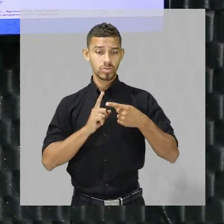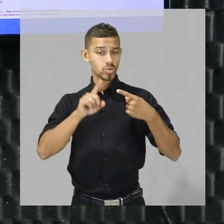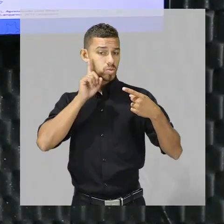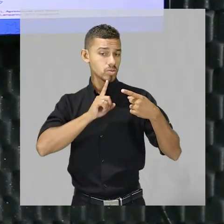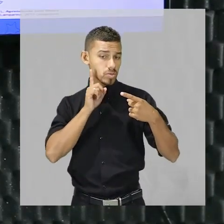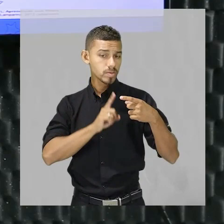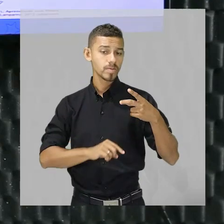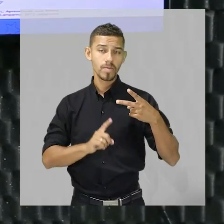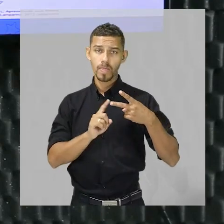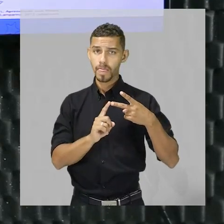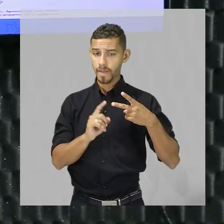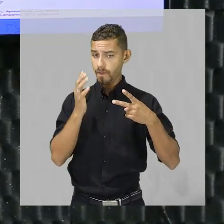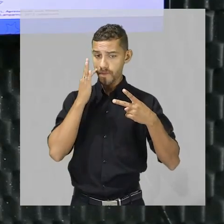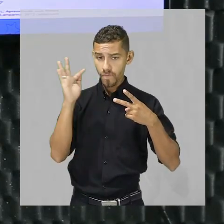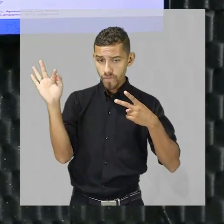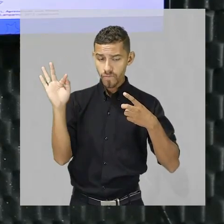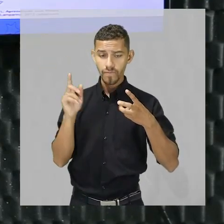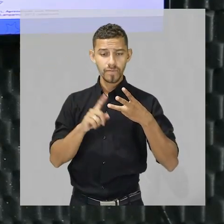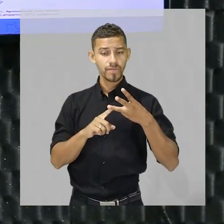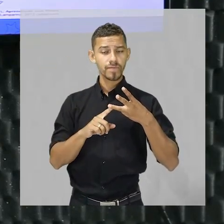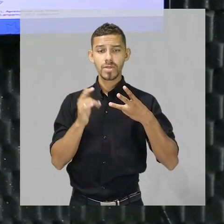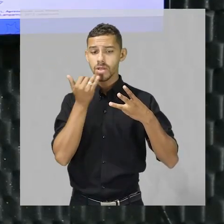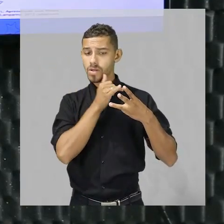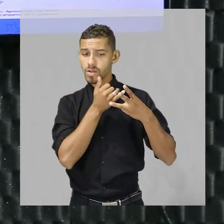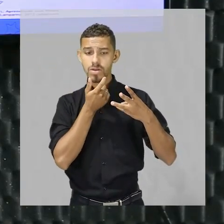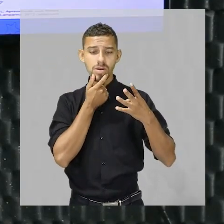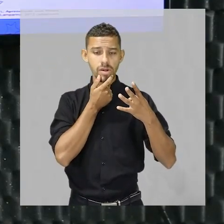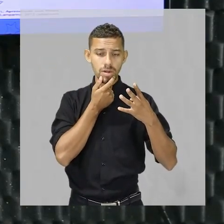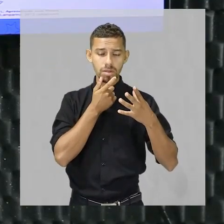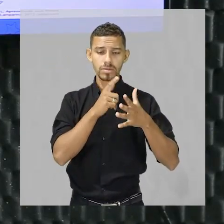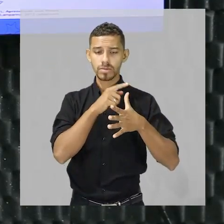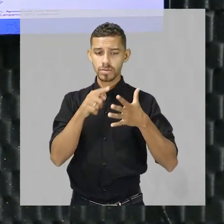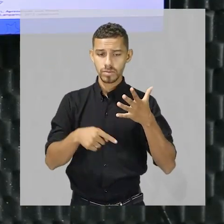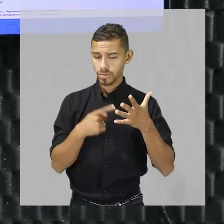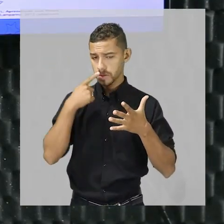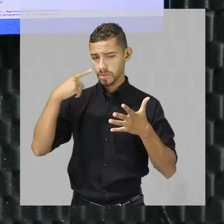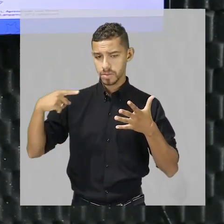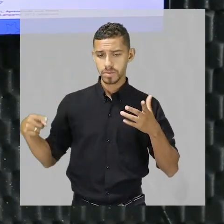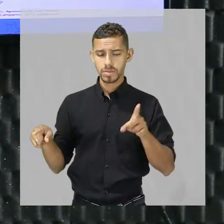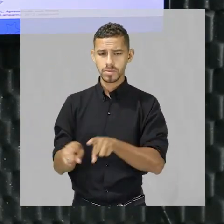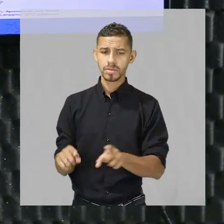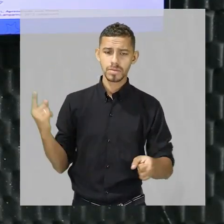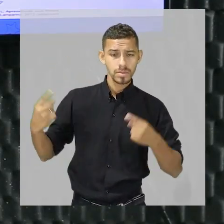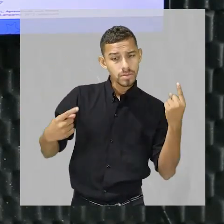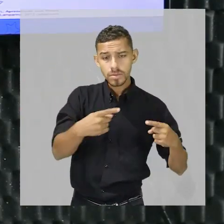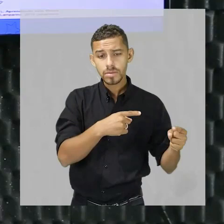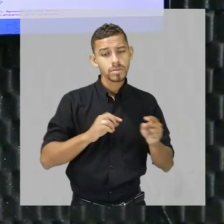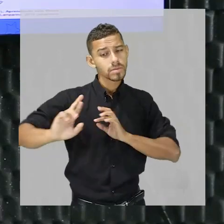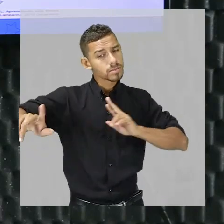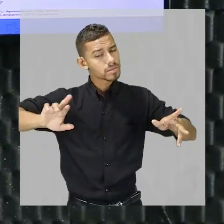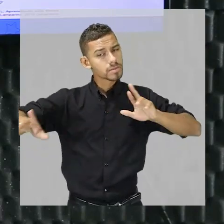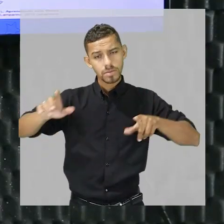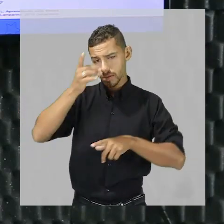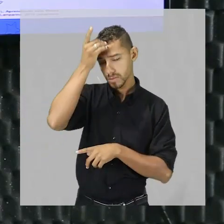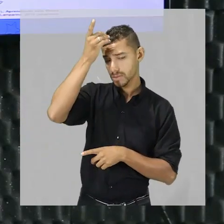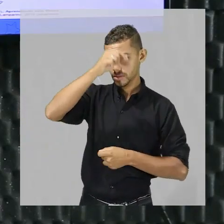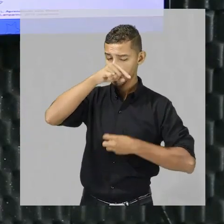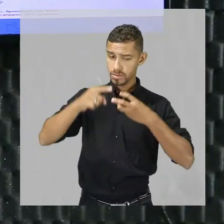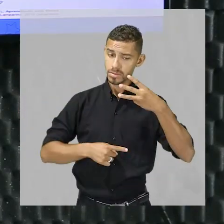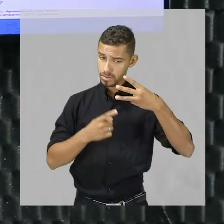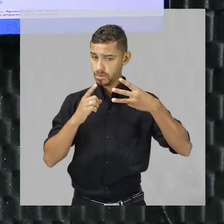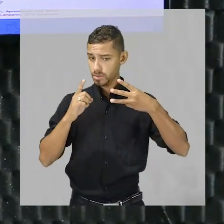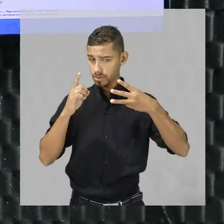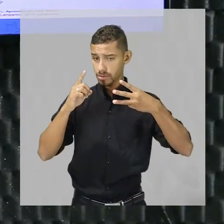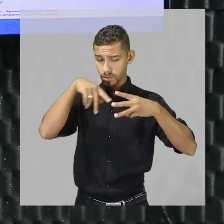Estados Unidos, a França, a Inglaterra e a União Soviética, divergências político-ideológicas. Tu tinha 3 países